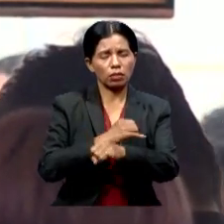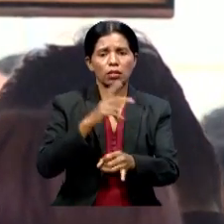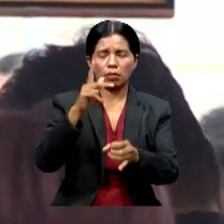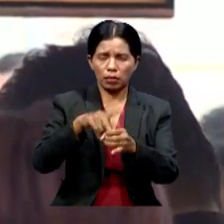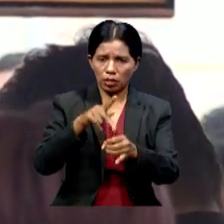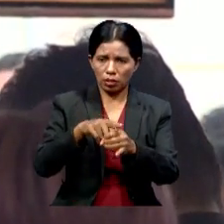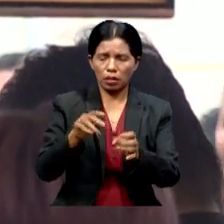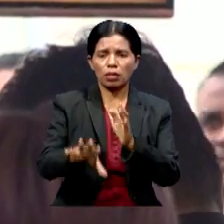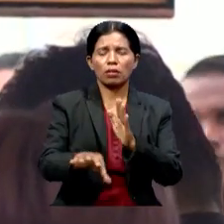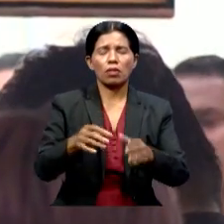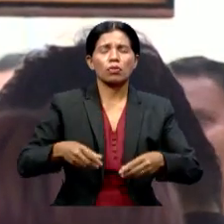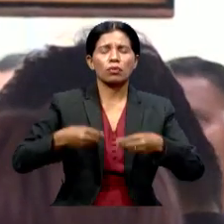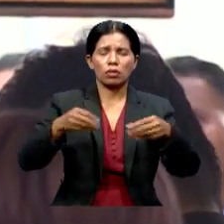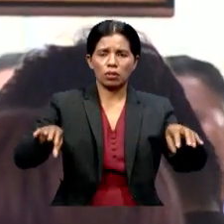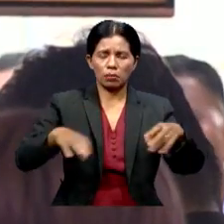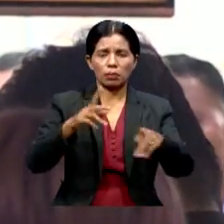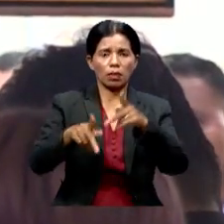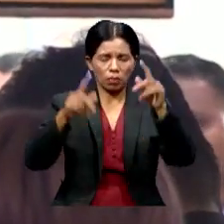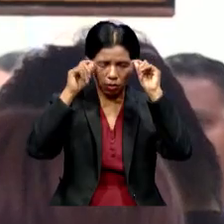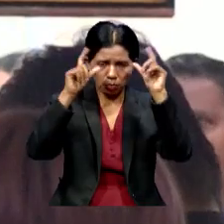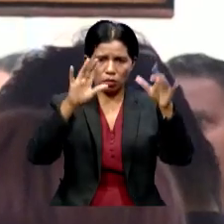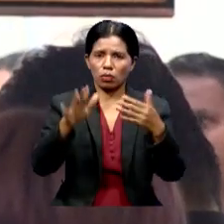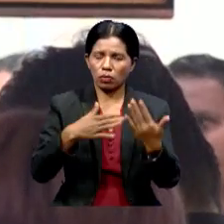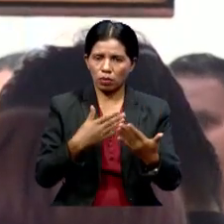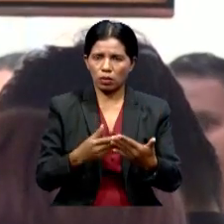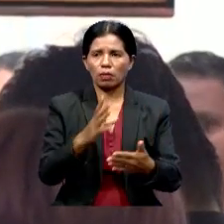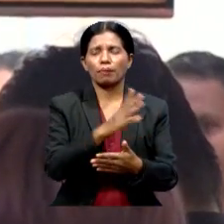o serviço da Timor-Leste. Não é mostro.